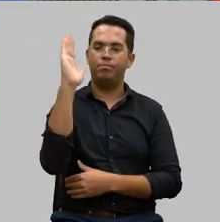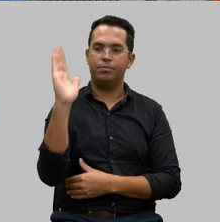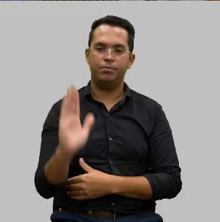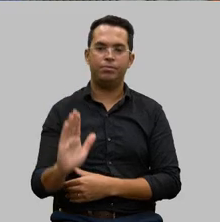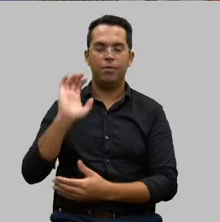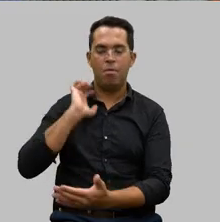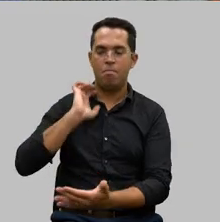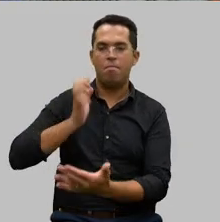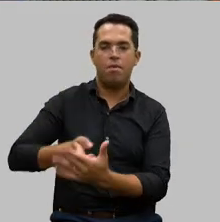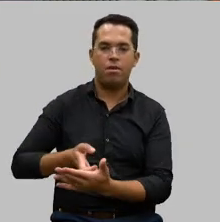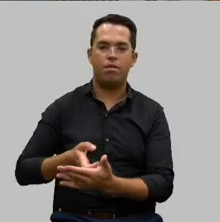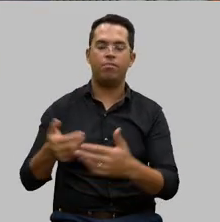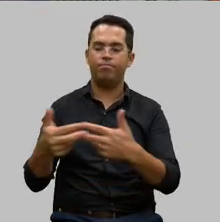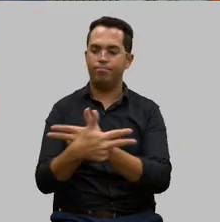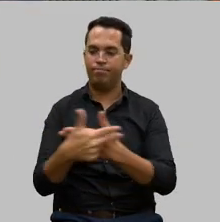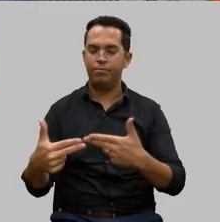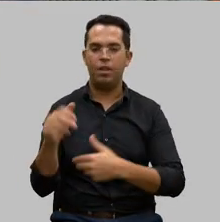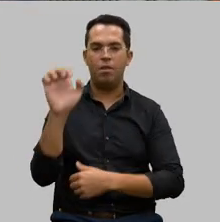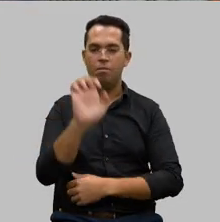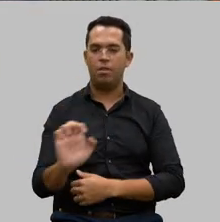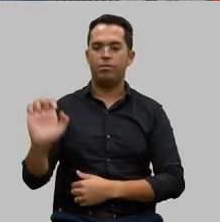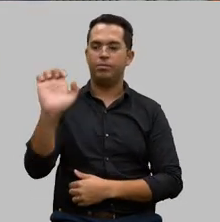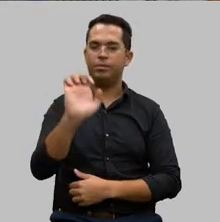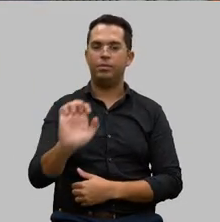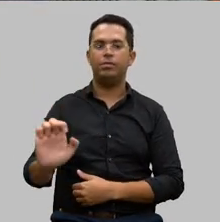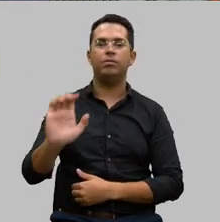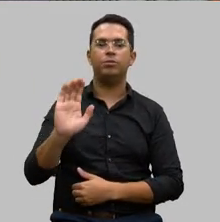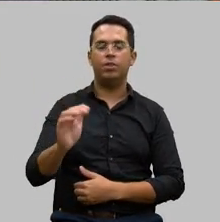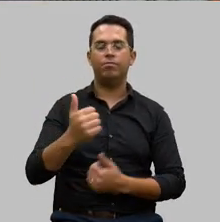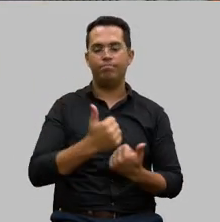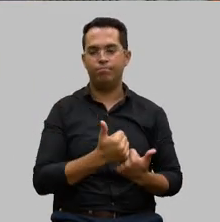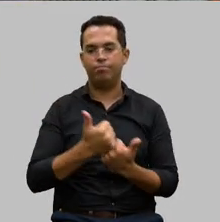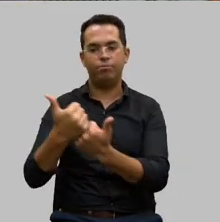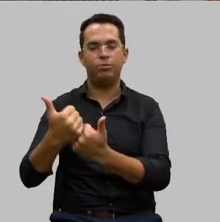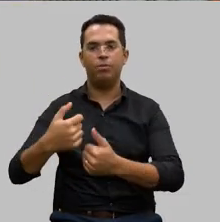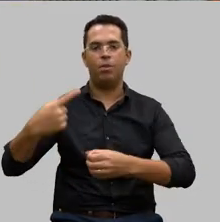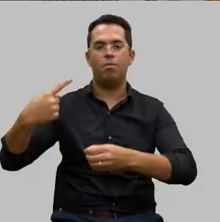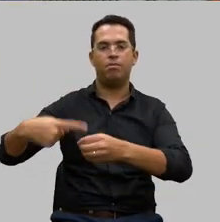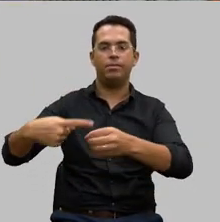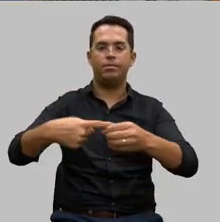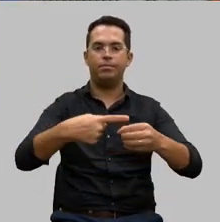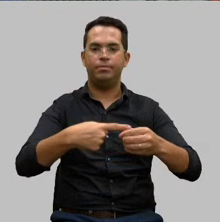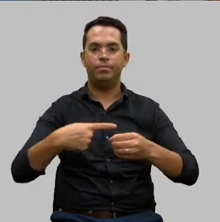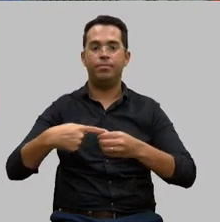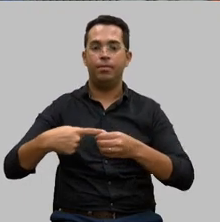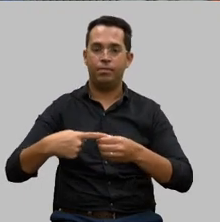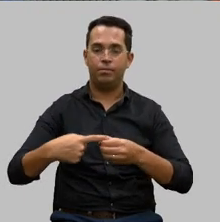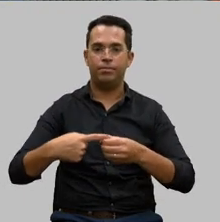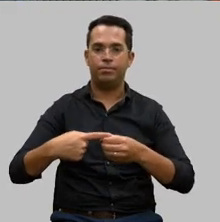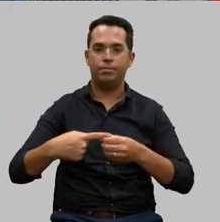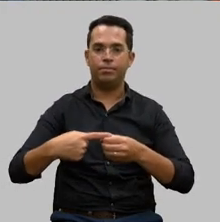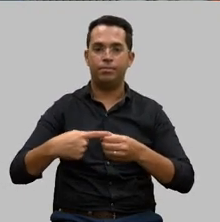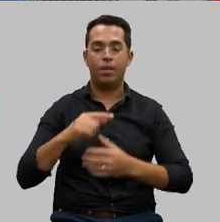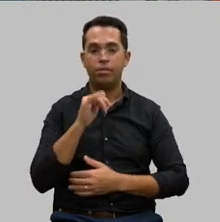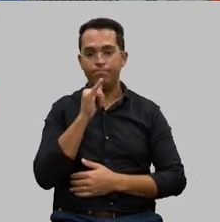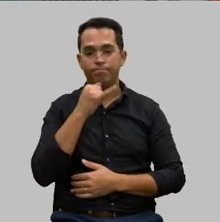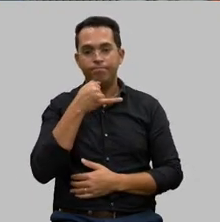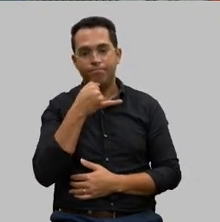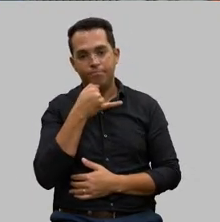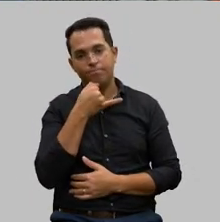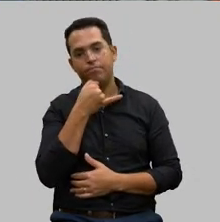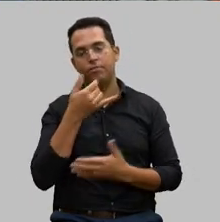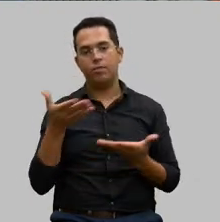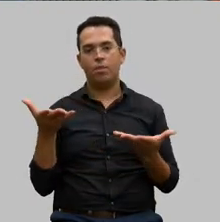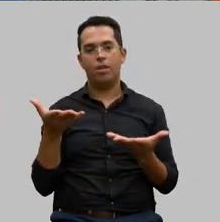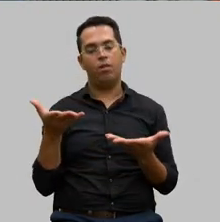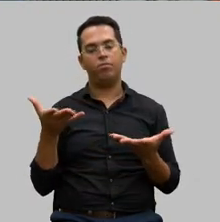pelo Estado ele já contribuiu muito pelas cidades Infelizmente o que a gente vê é que